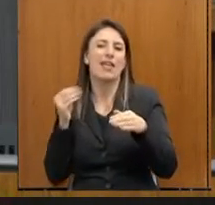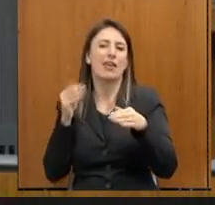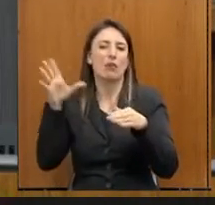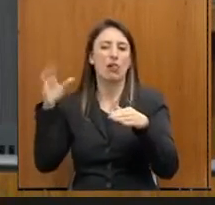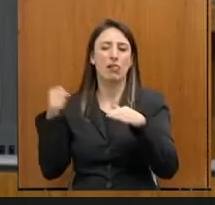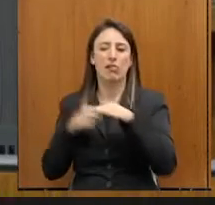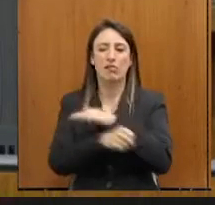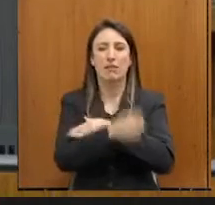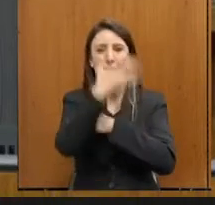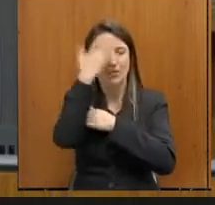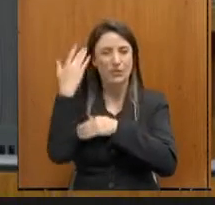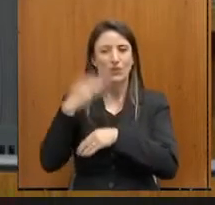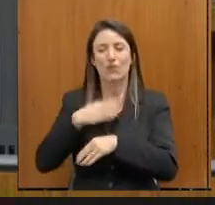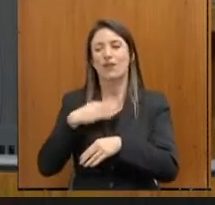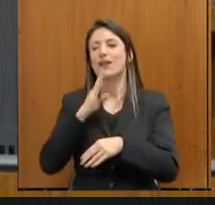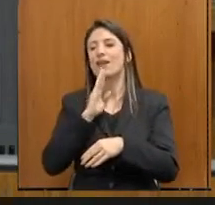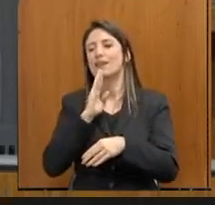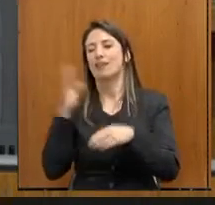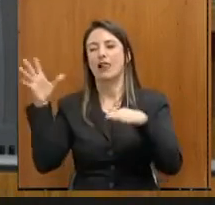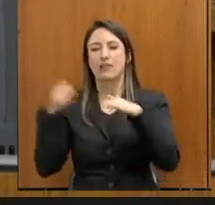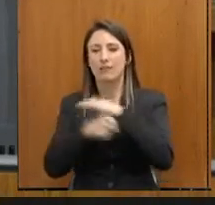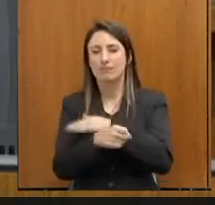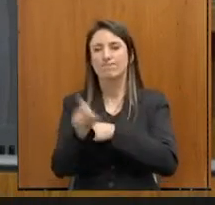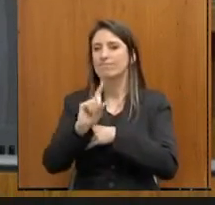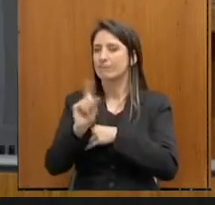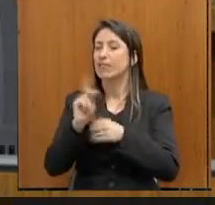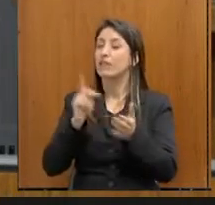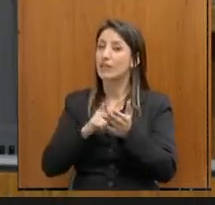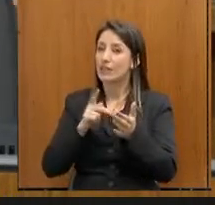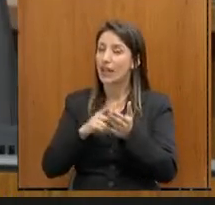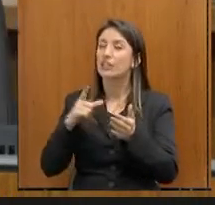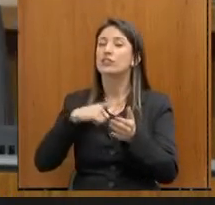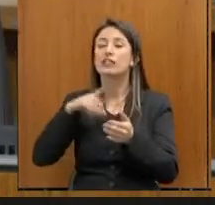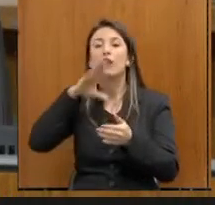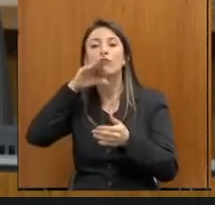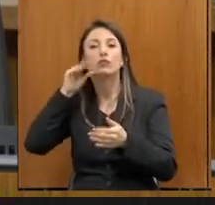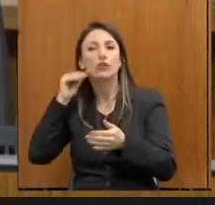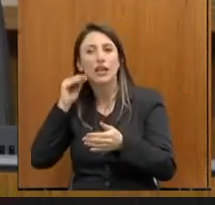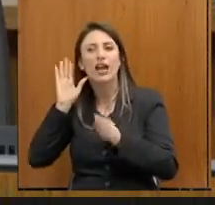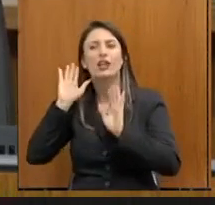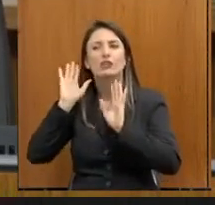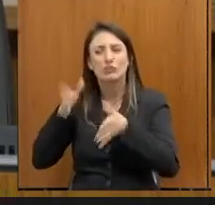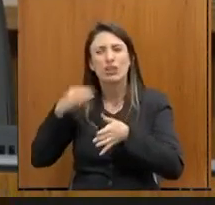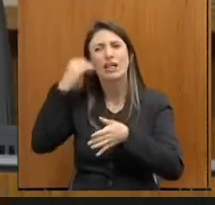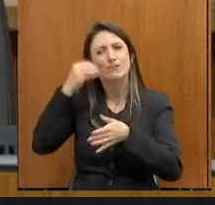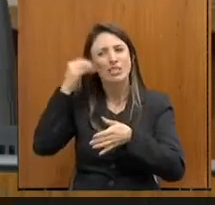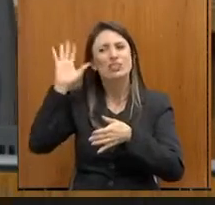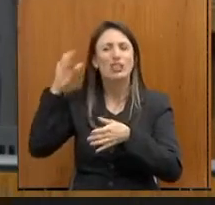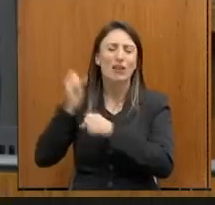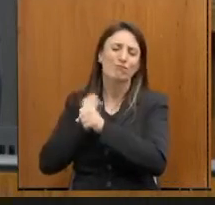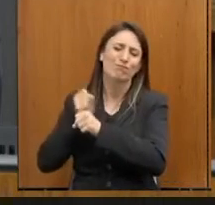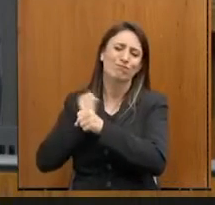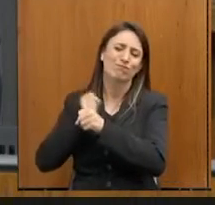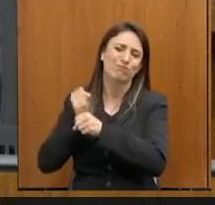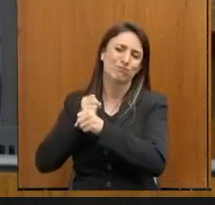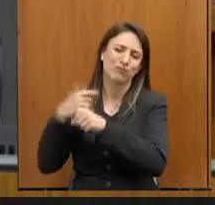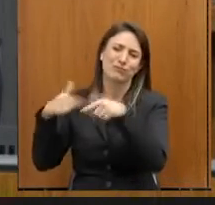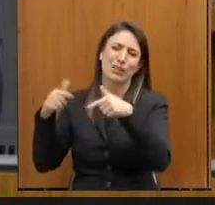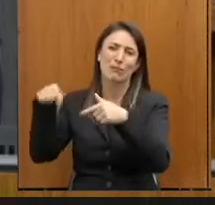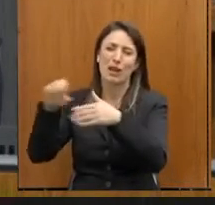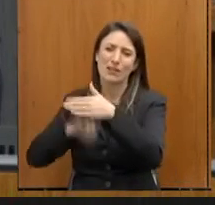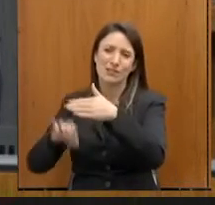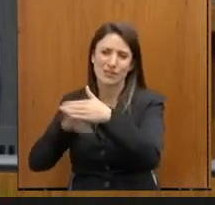formação um corpo é histórico dentro a companhia e na verdade me dera muito